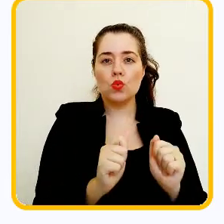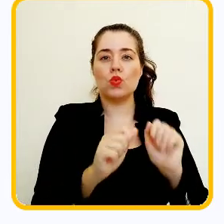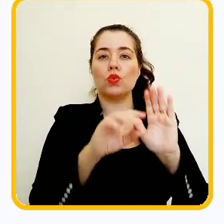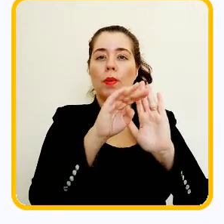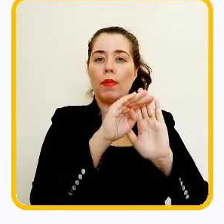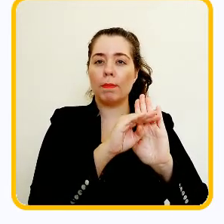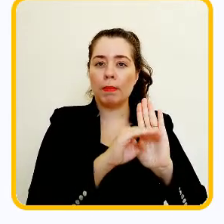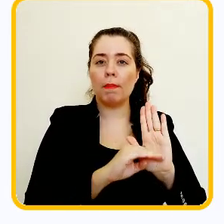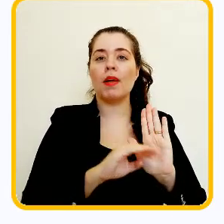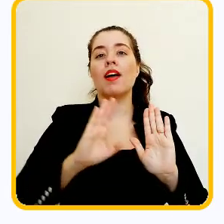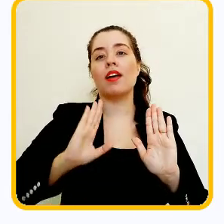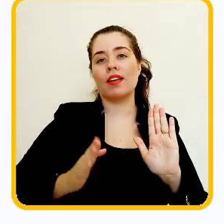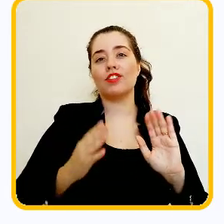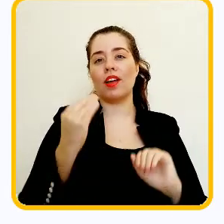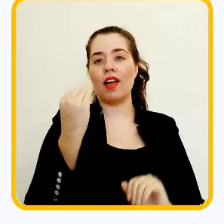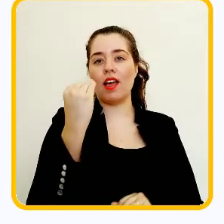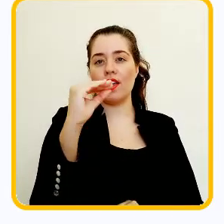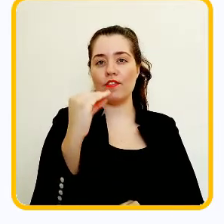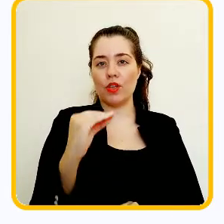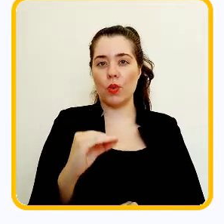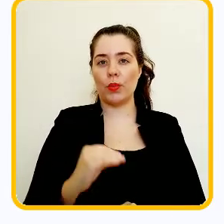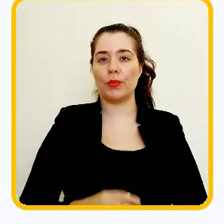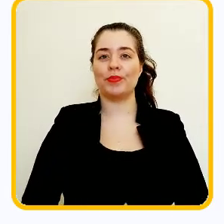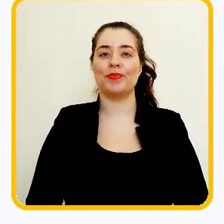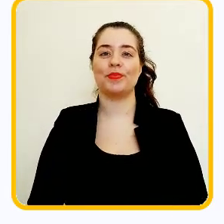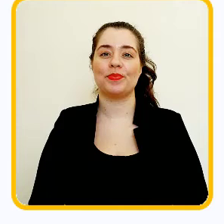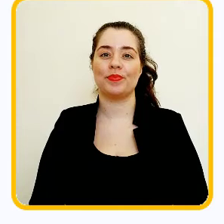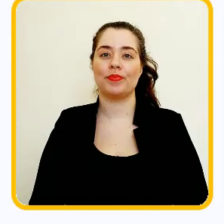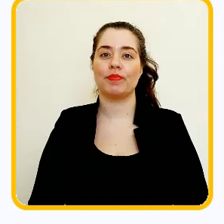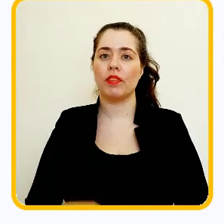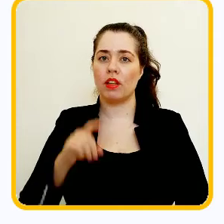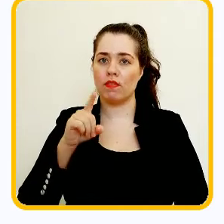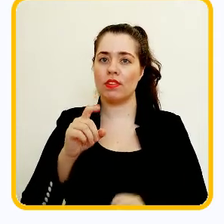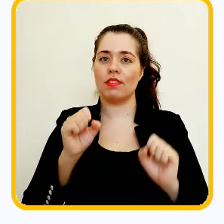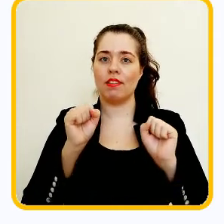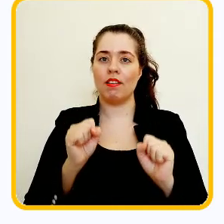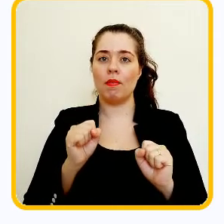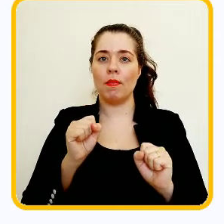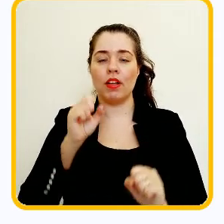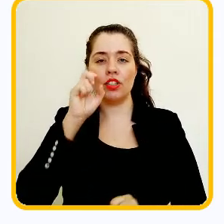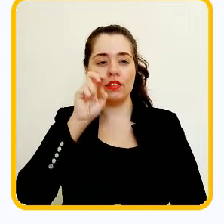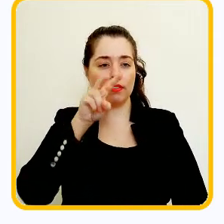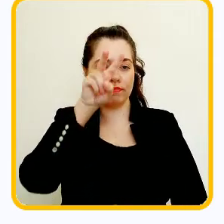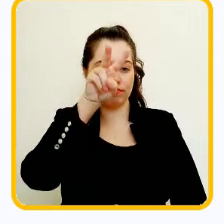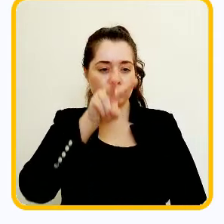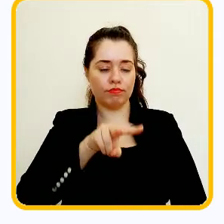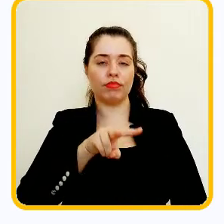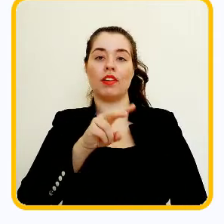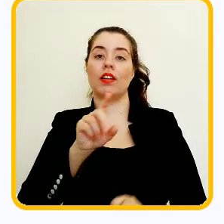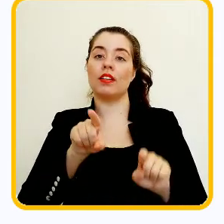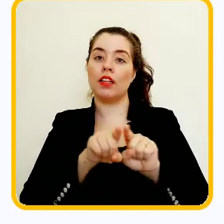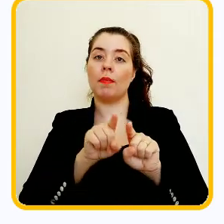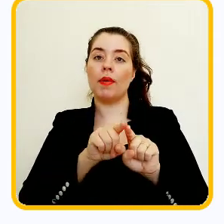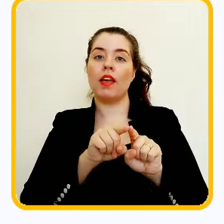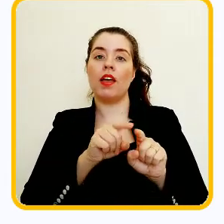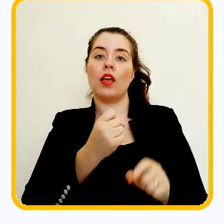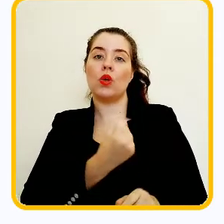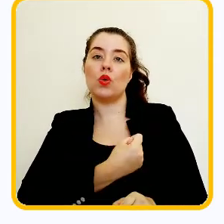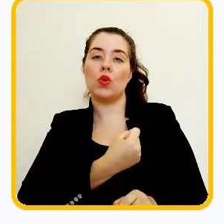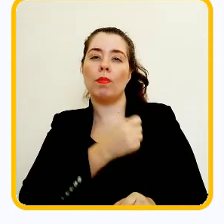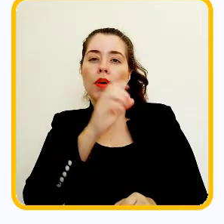dos itens já enviados para o banco de dados. Você pode navegar pelo menu dos números em cada uma